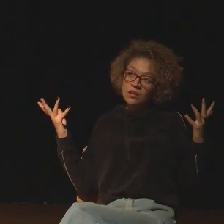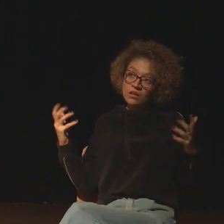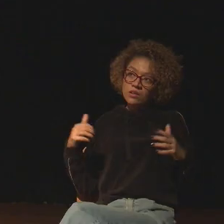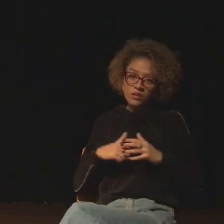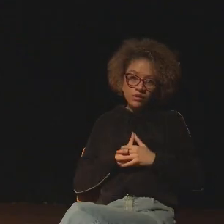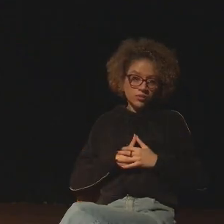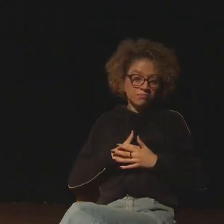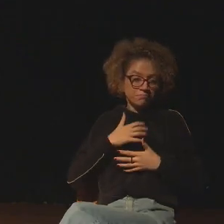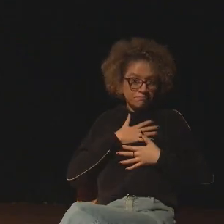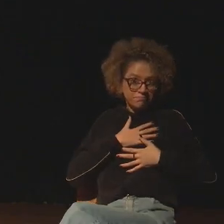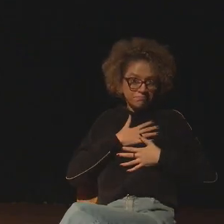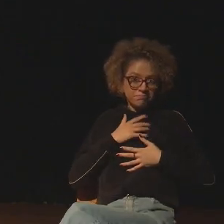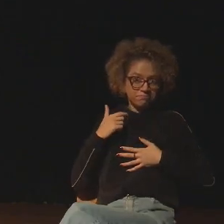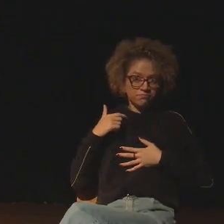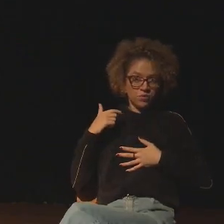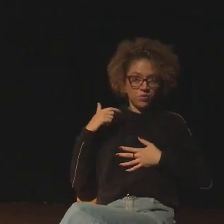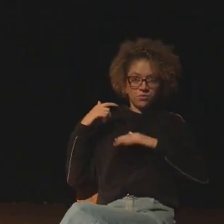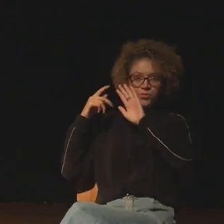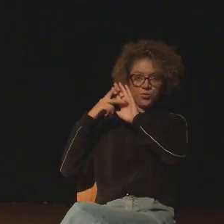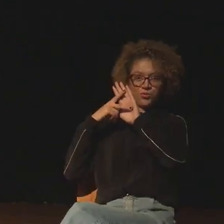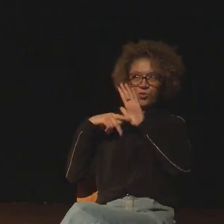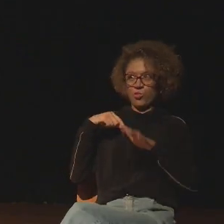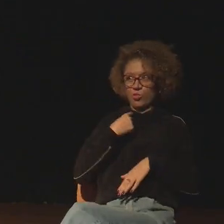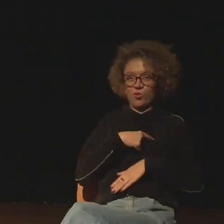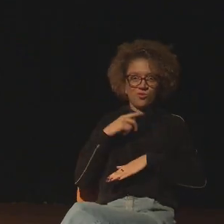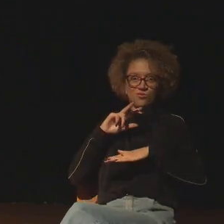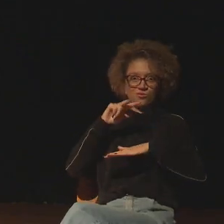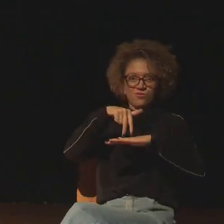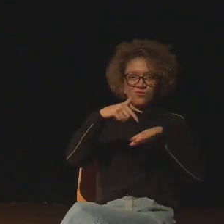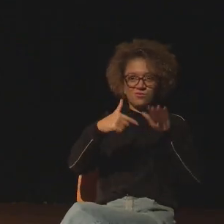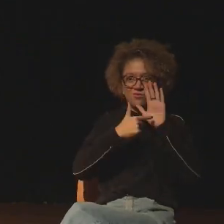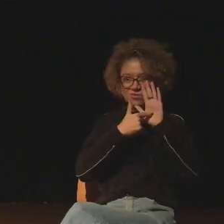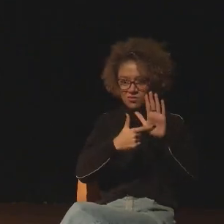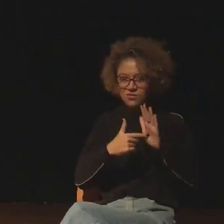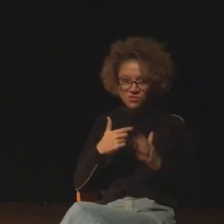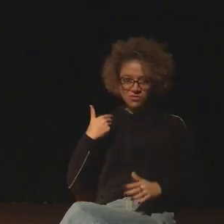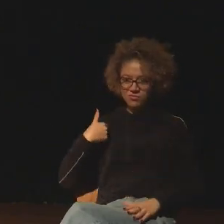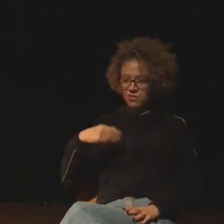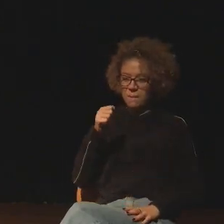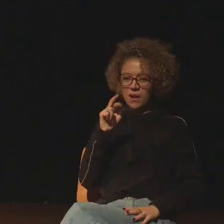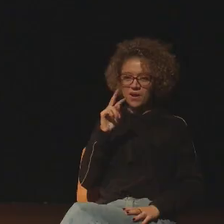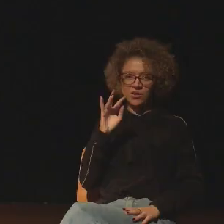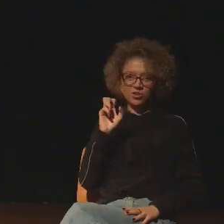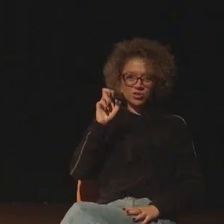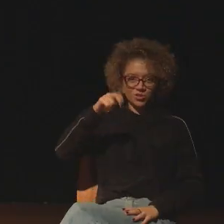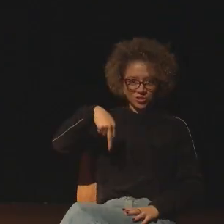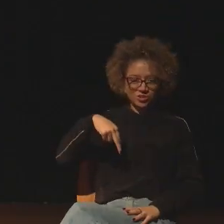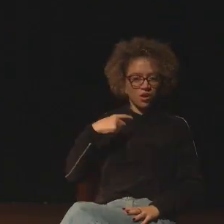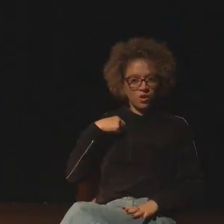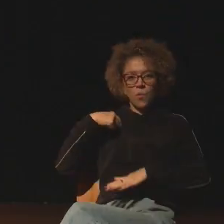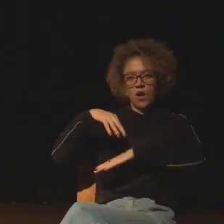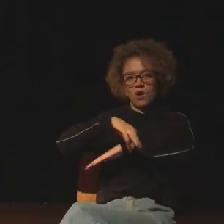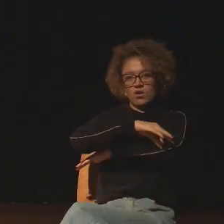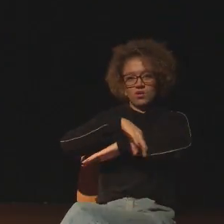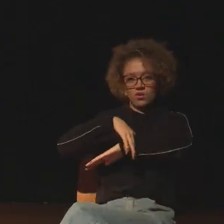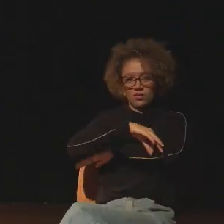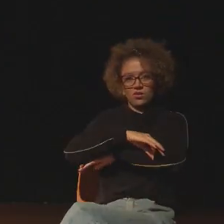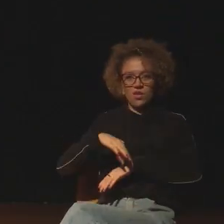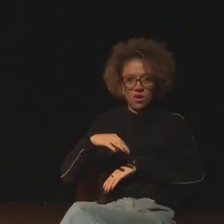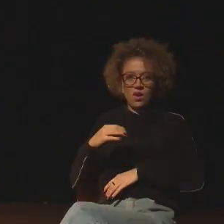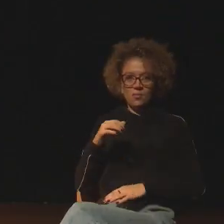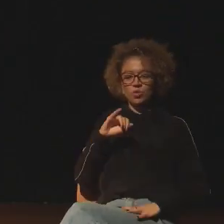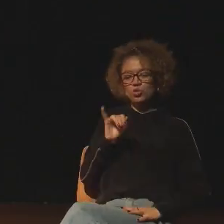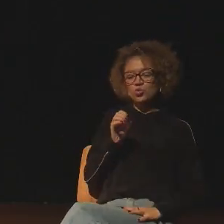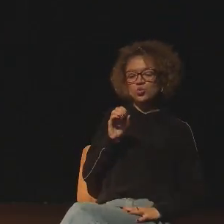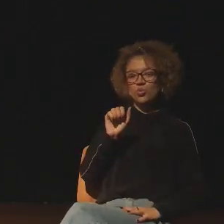Ótimo estar aqui para mostrar o projeto que a gente desenvolveu. Meu nome é Martim Corulon, sou do Metro Arquitetos. Estou aqui com a Joana também, que é parte da